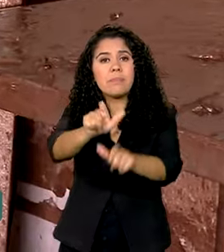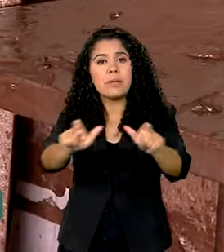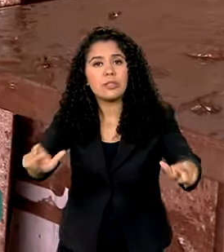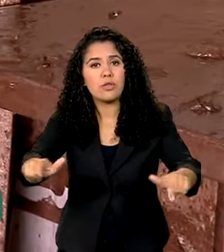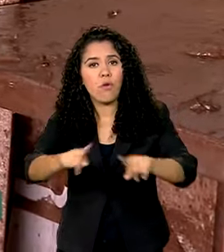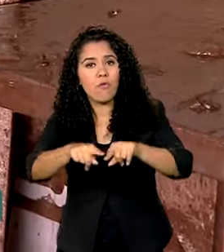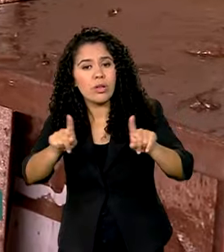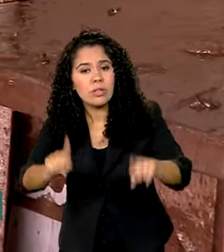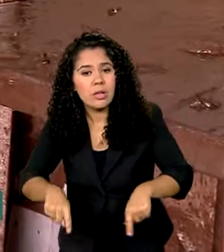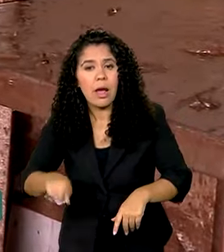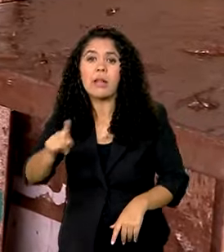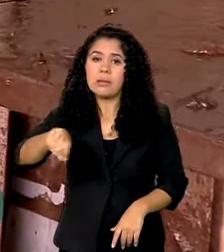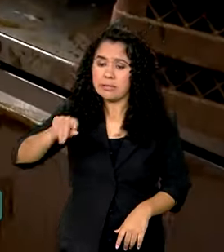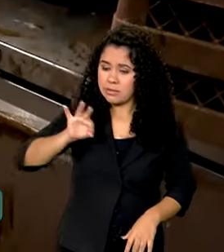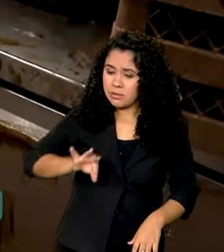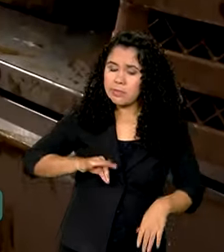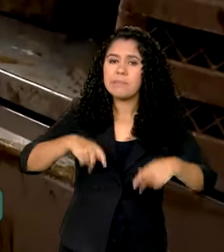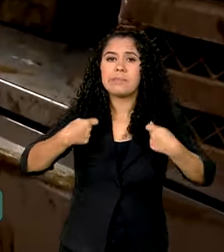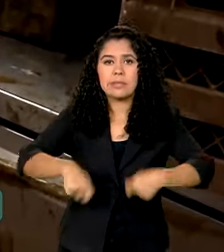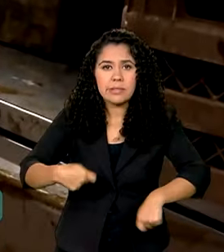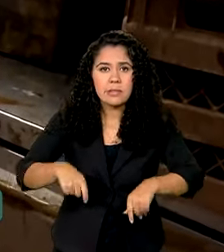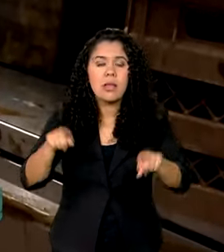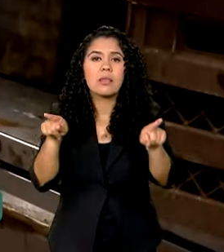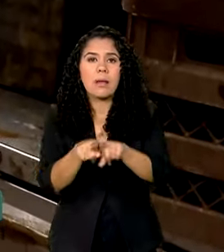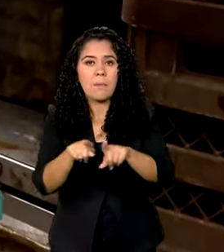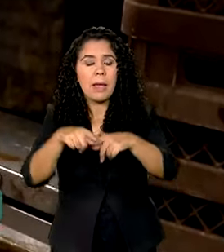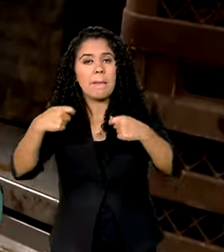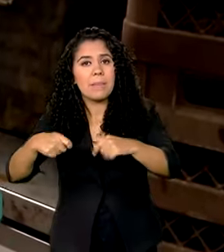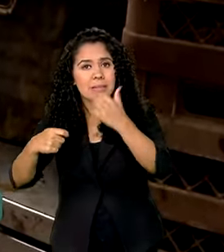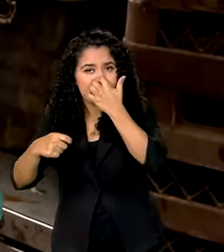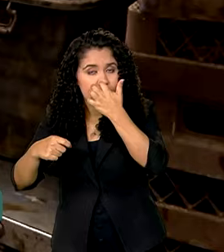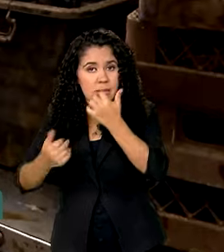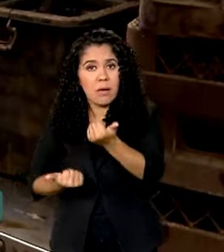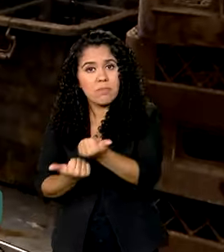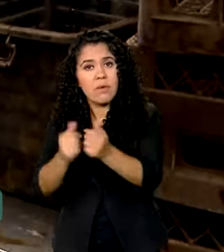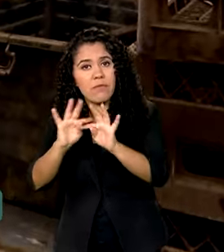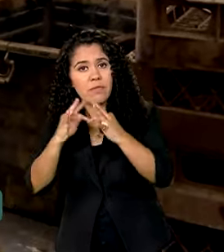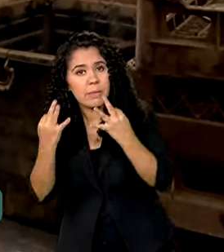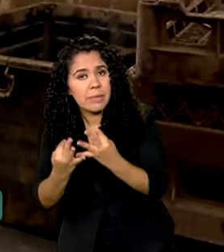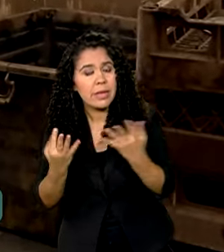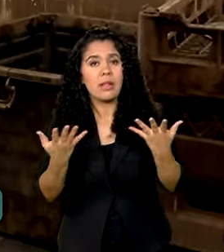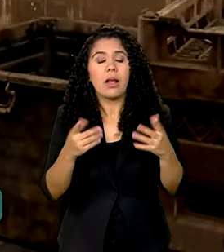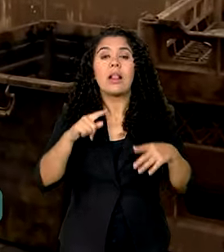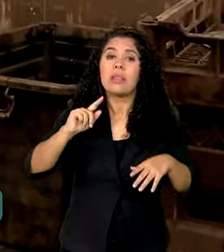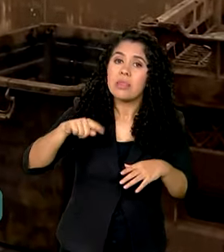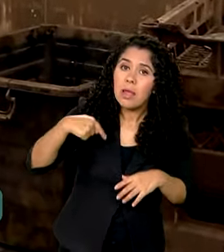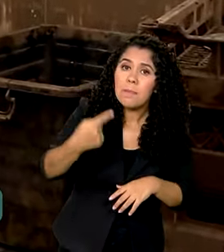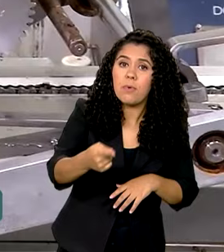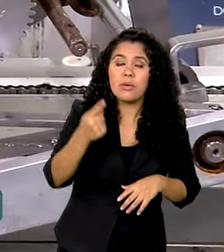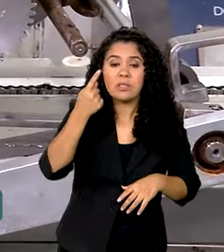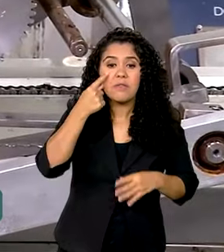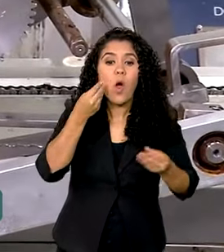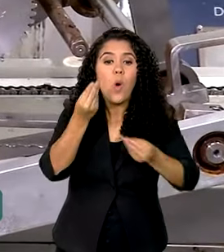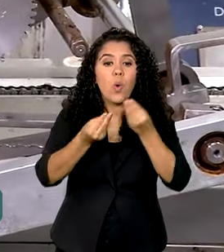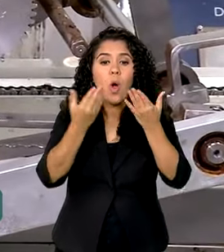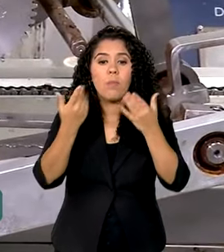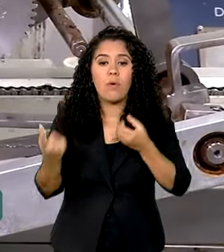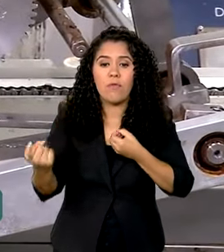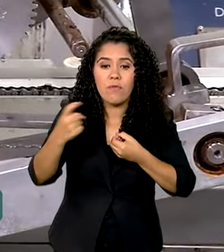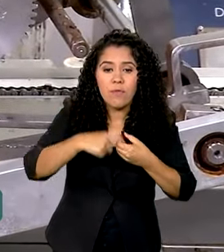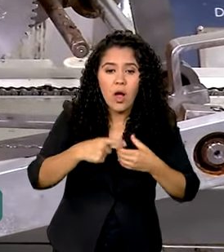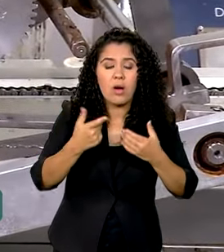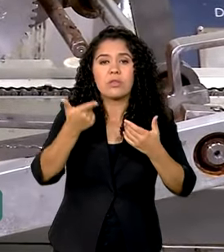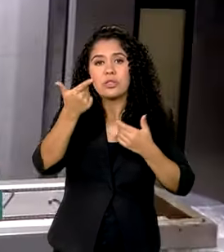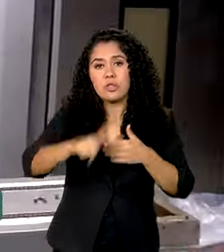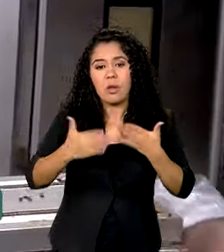Né? Eles têm as suas casas para reconstruir, têm as famílias para sustentar. E aí depois a gente vai ver como é que faz para reabrir. É muita máquina, é